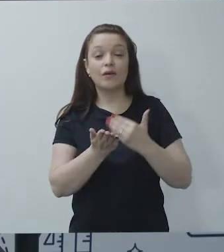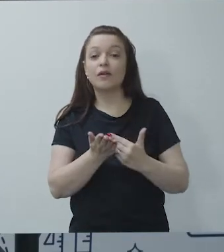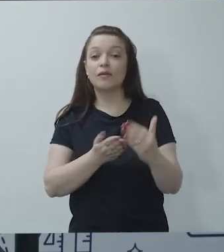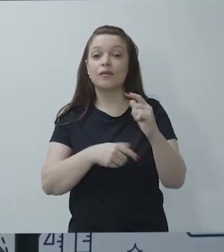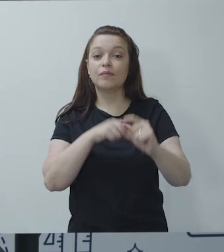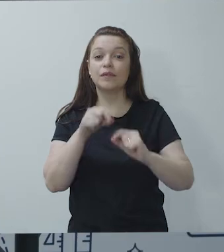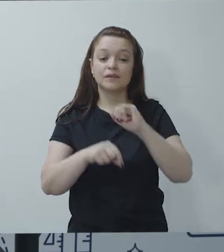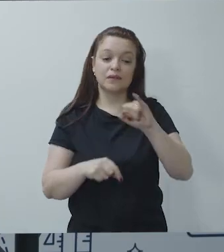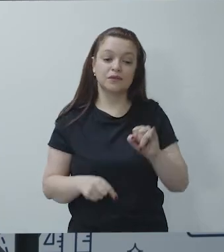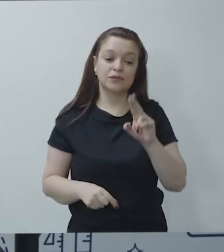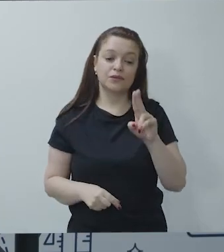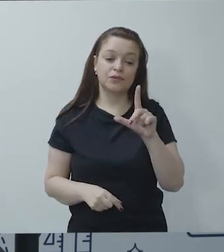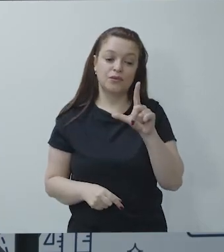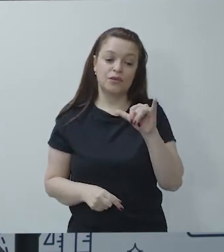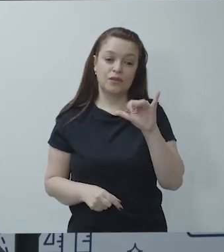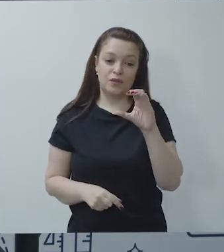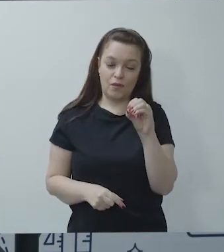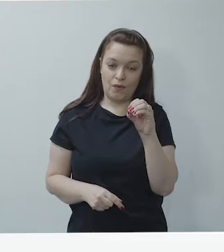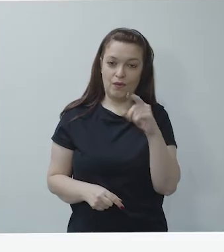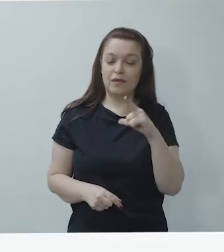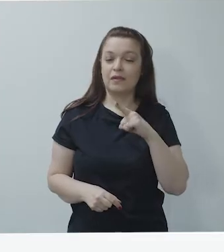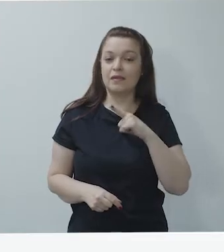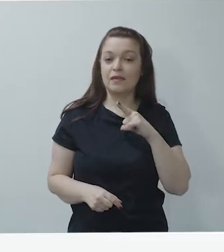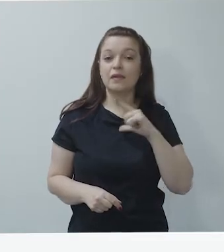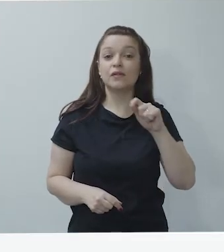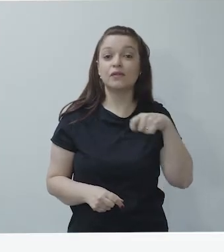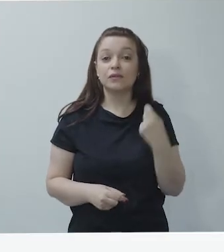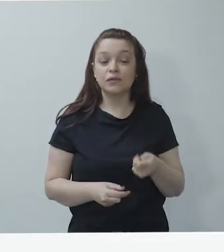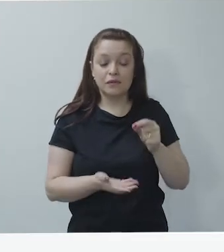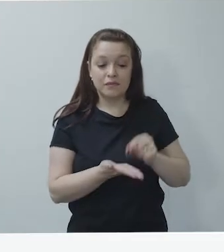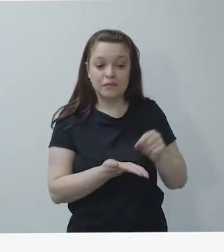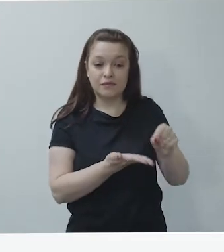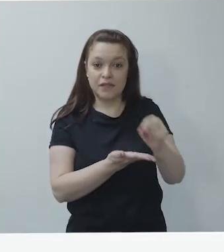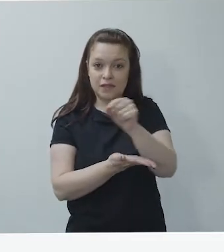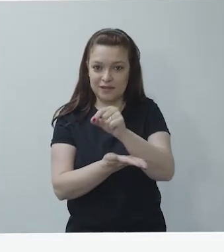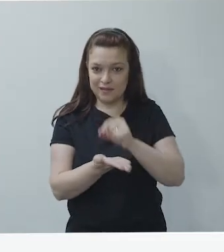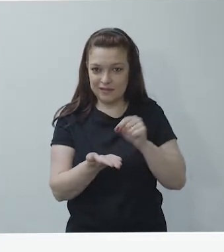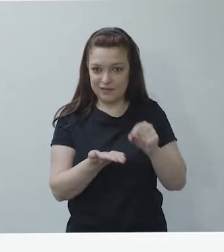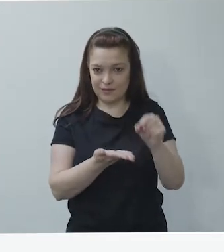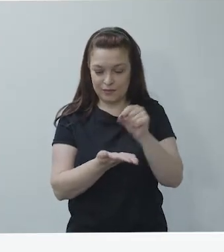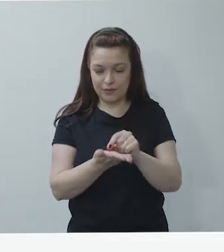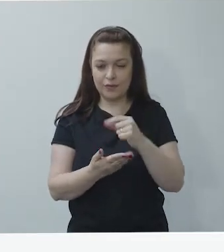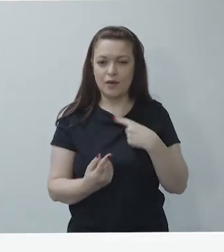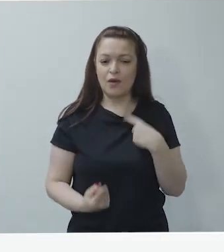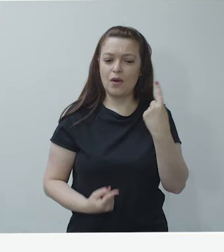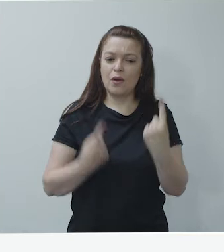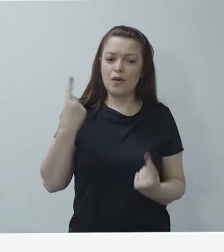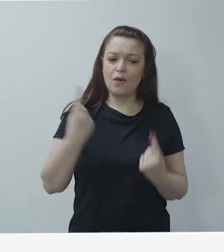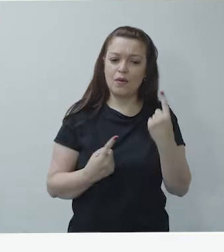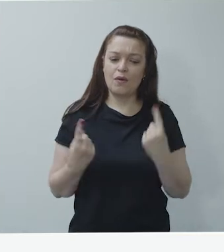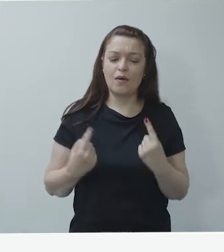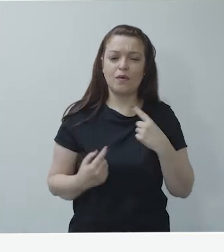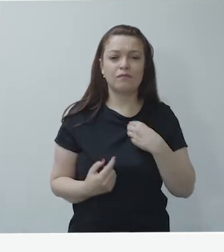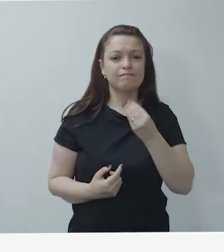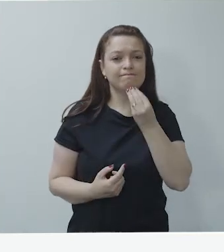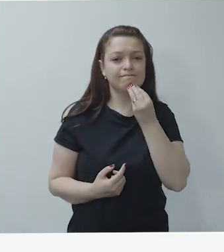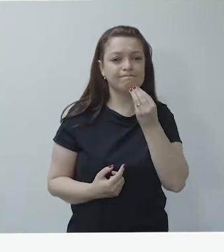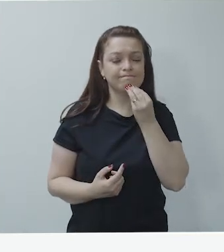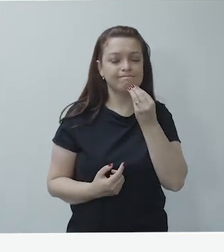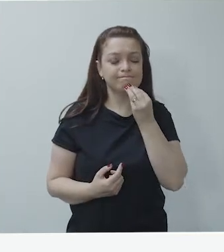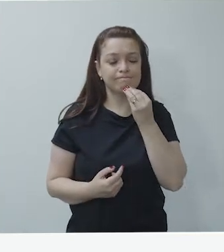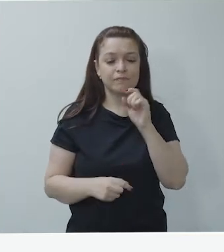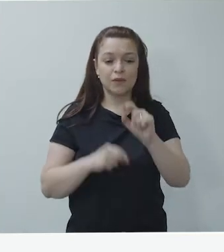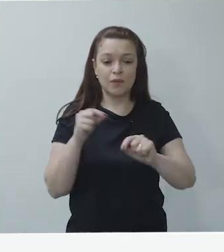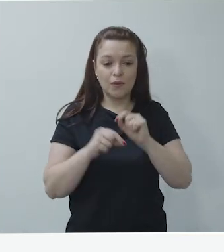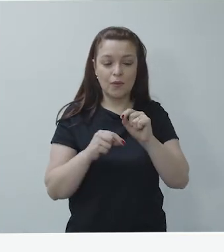Júlio. Júlio está participando de um bingo. Júlio terá maior probabilidade de vencer o bingo se